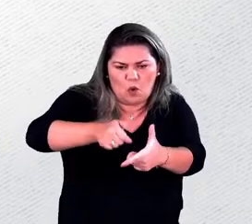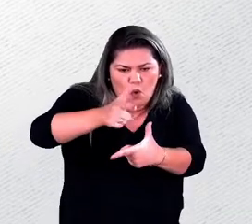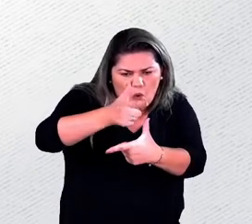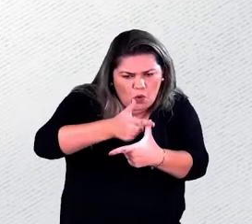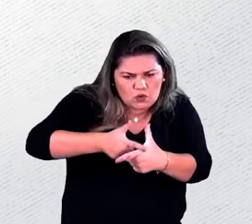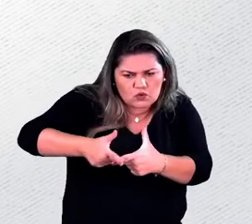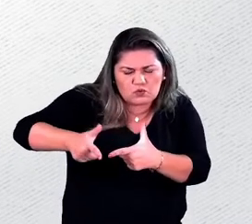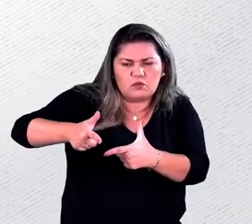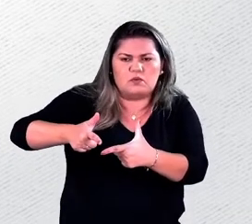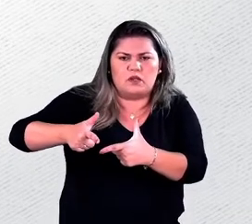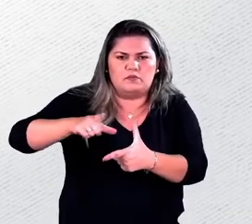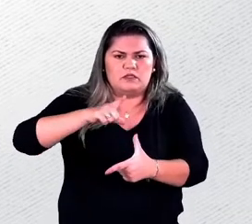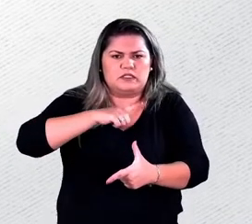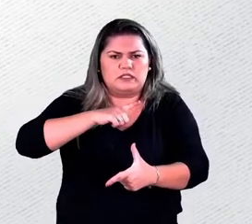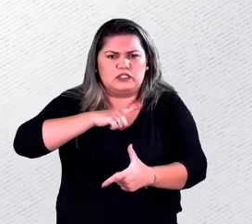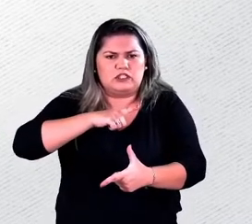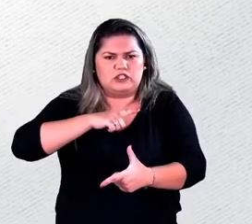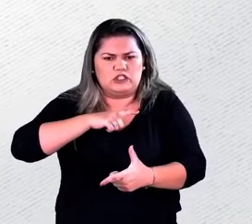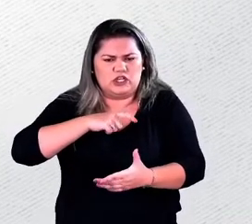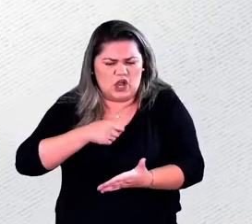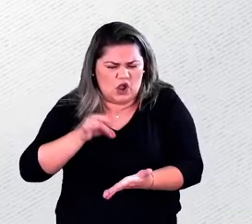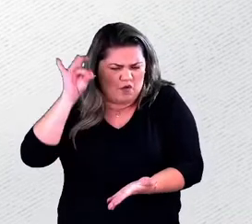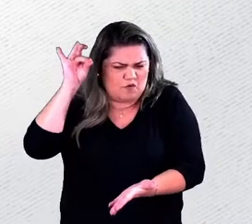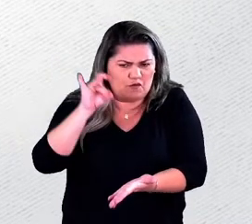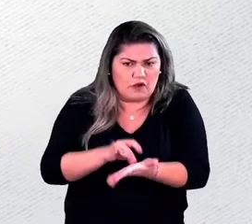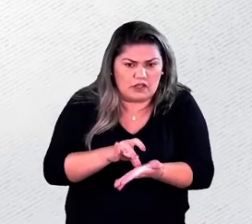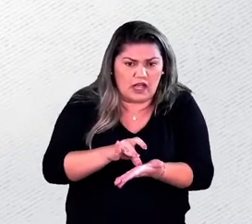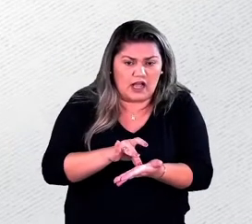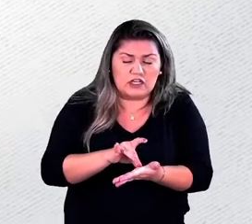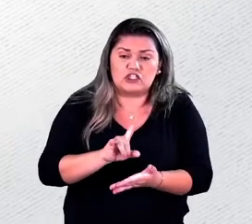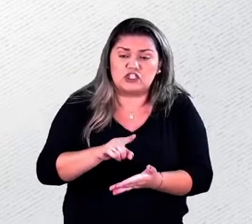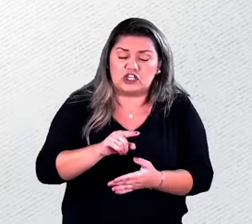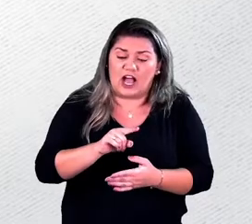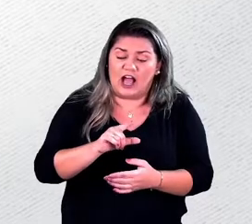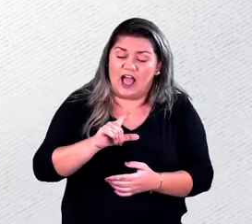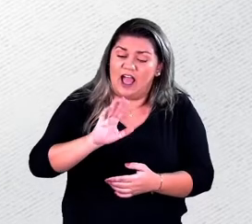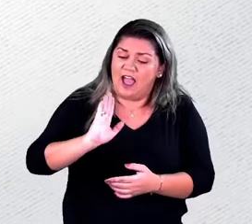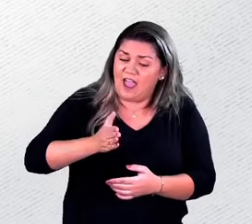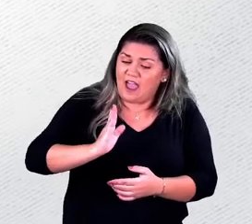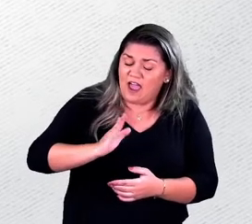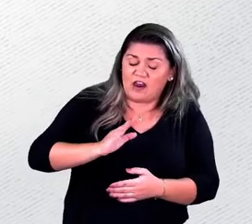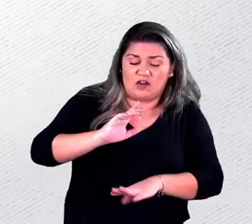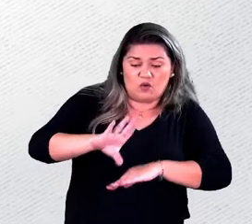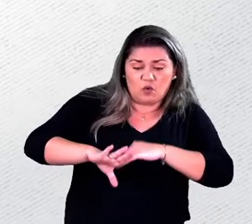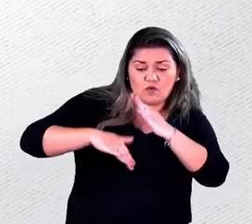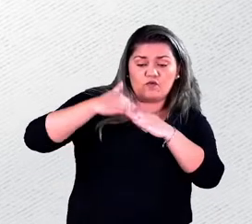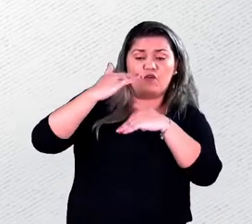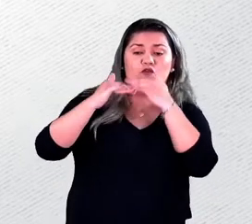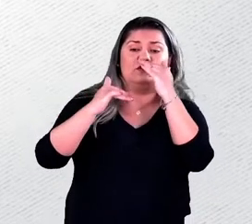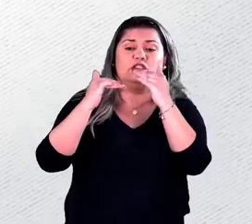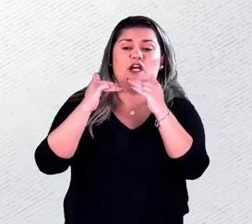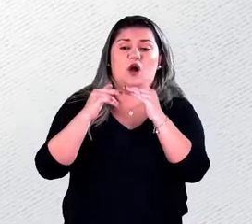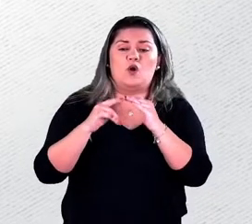Marco legal que já era uma evolução que já representava algo bastante positivo no tratamento